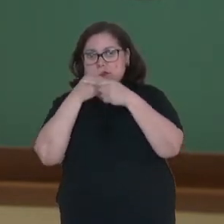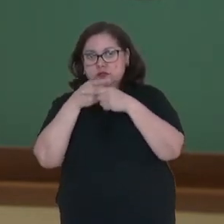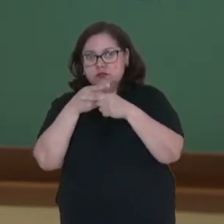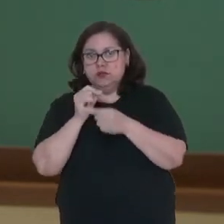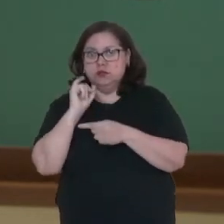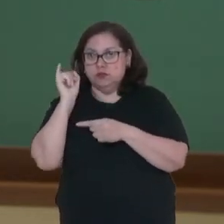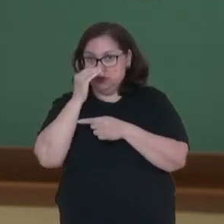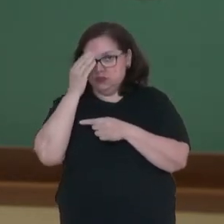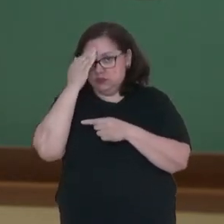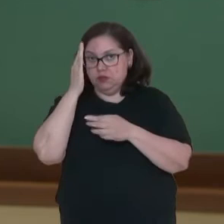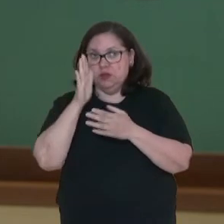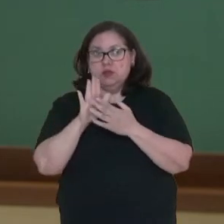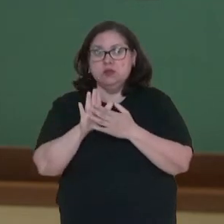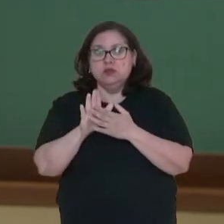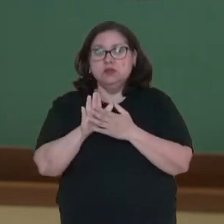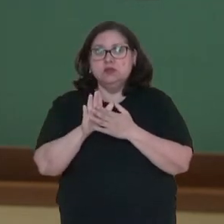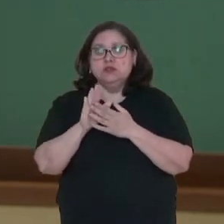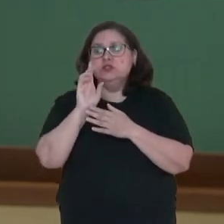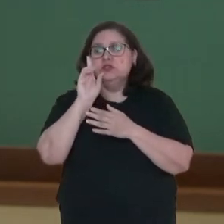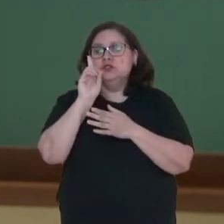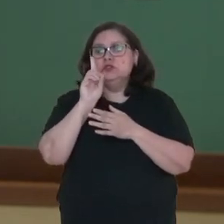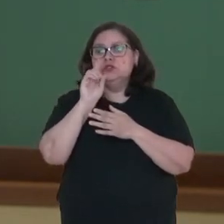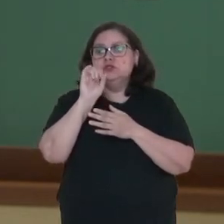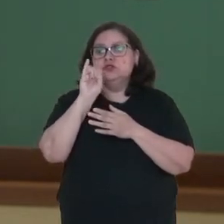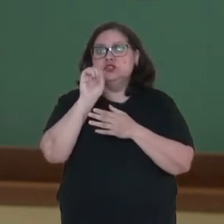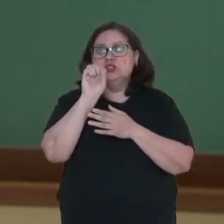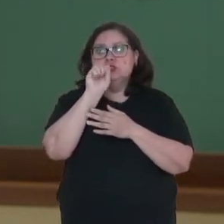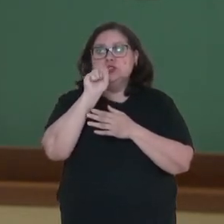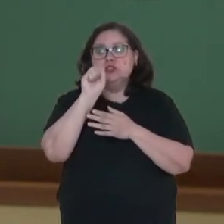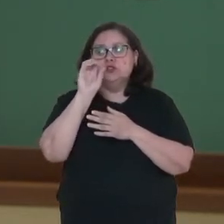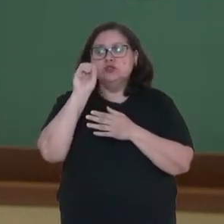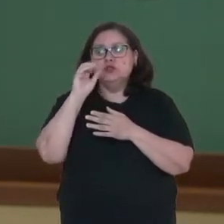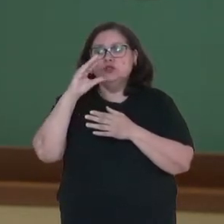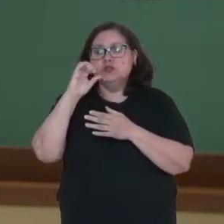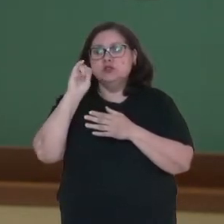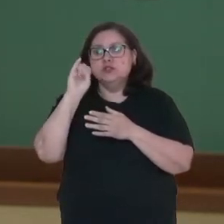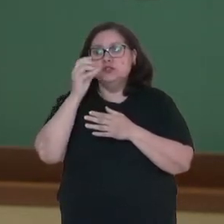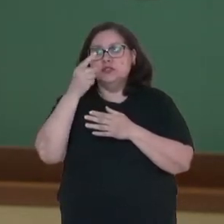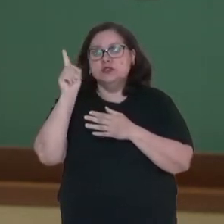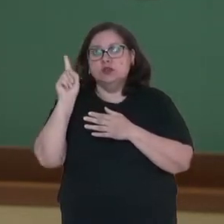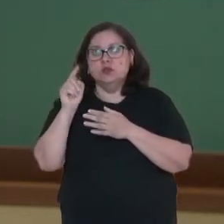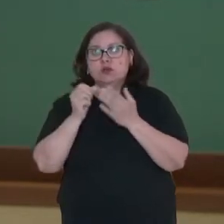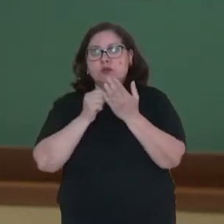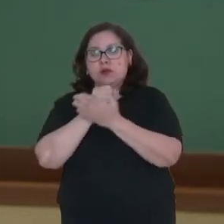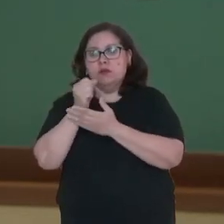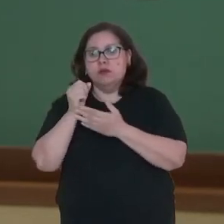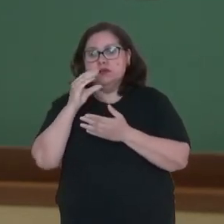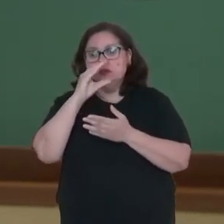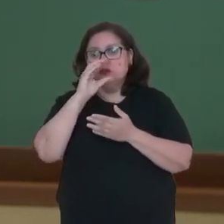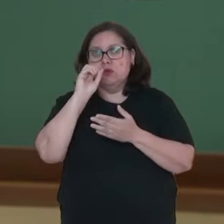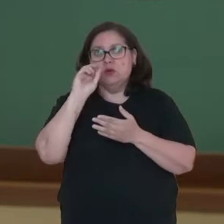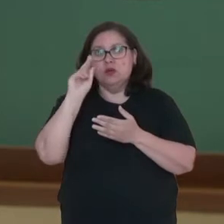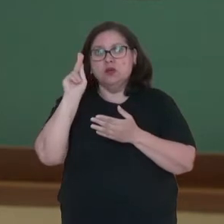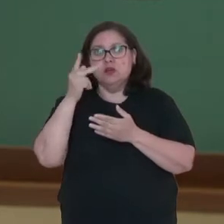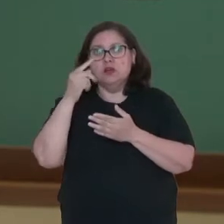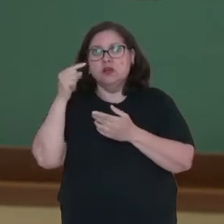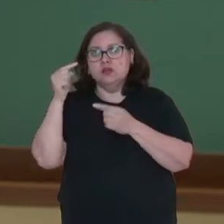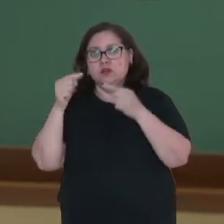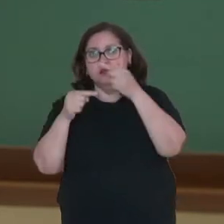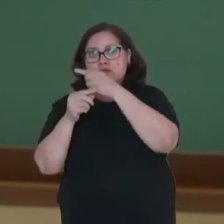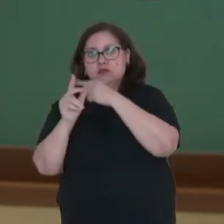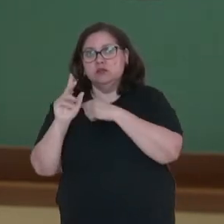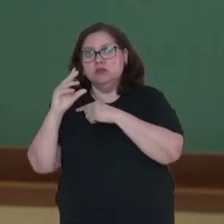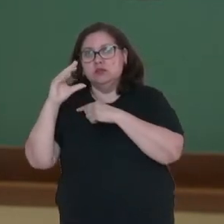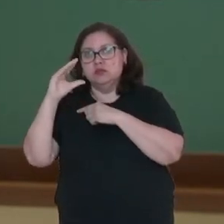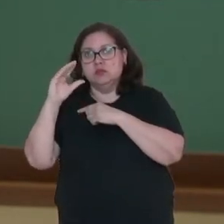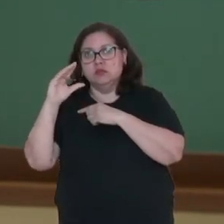bastante importante. Dissociação. Então, nós temos aqui, né, uma base vai se dissociar. Aqui nós temos o